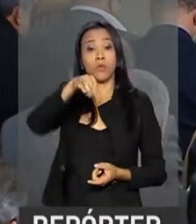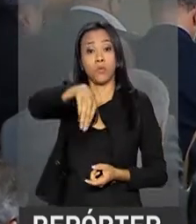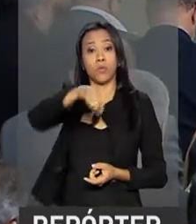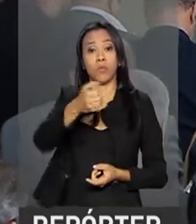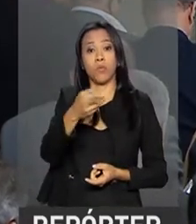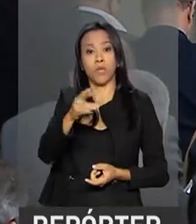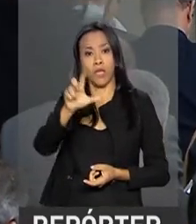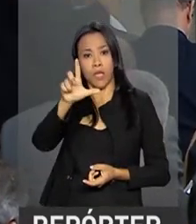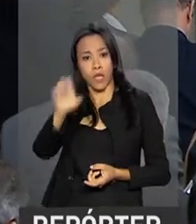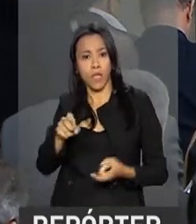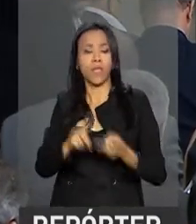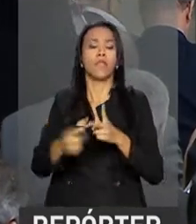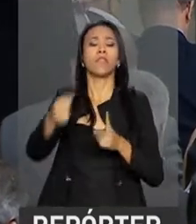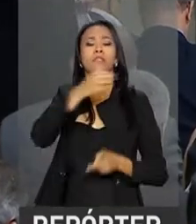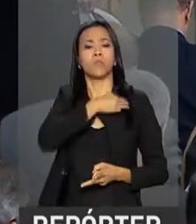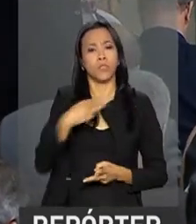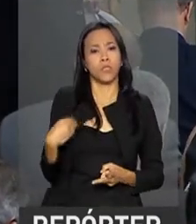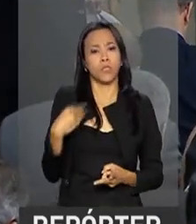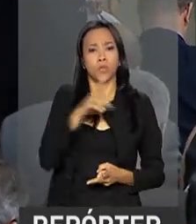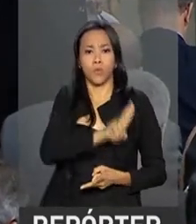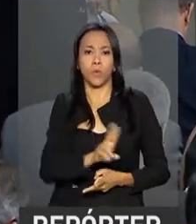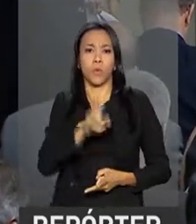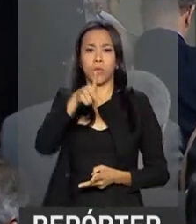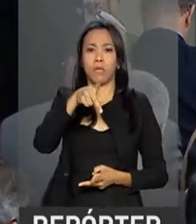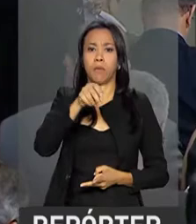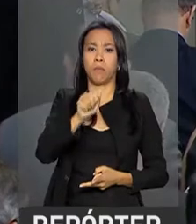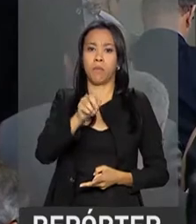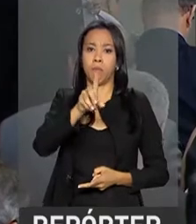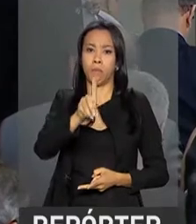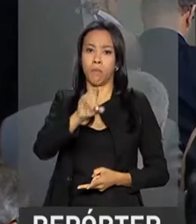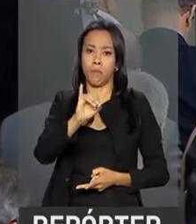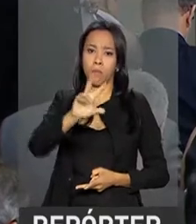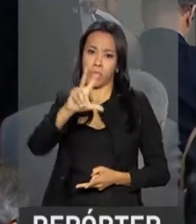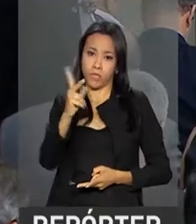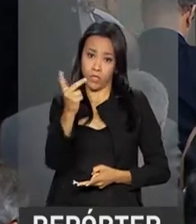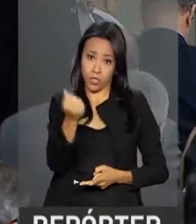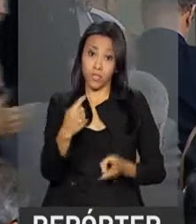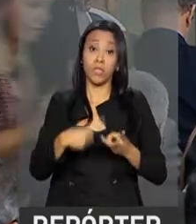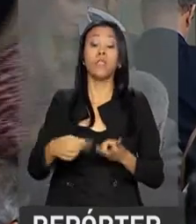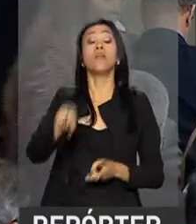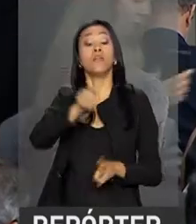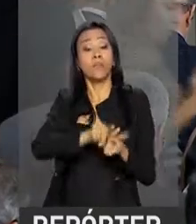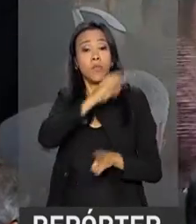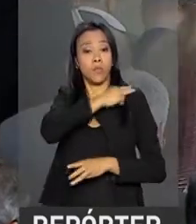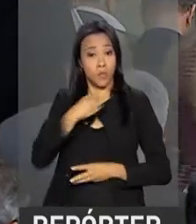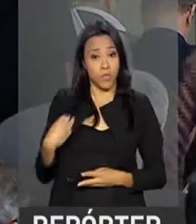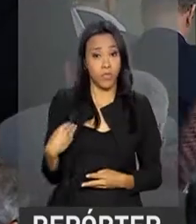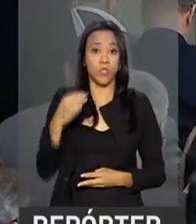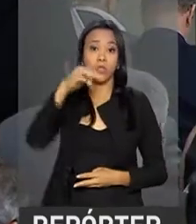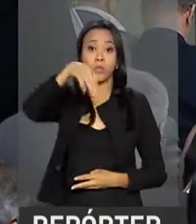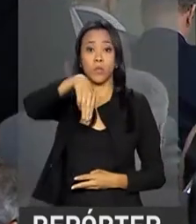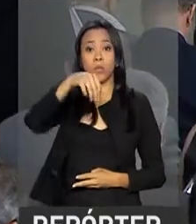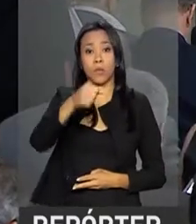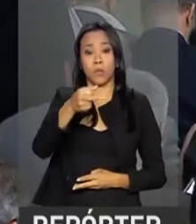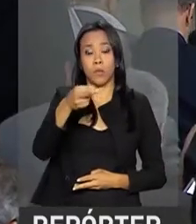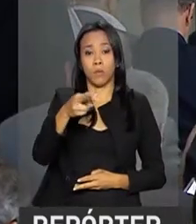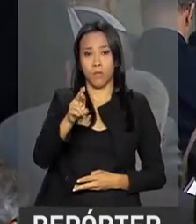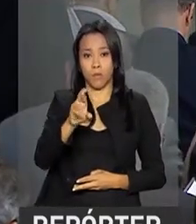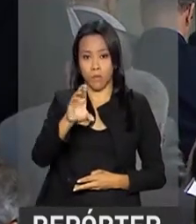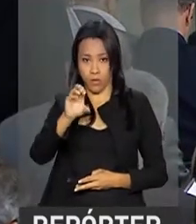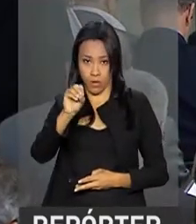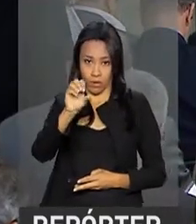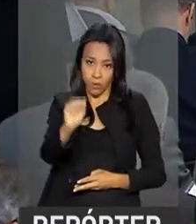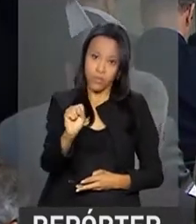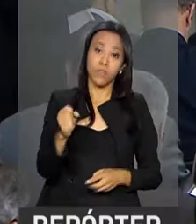Casa Civil, Eliseu Padilha, e o próprio ministro da Indústria, Comércio Exterior e Serviços, Marcos Pereira, também participam, devem participar